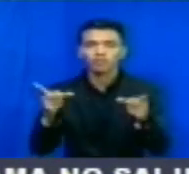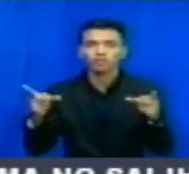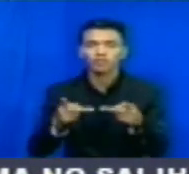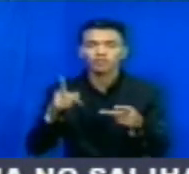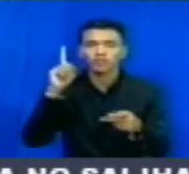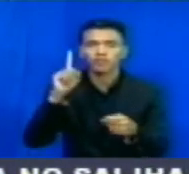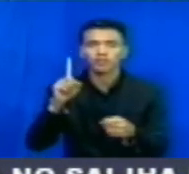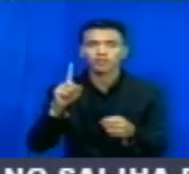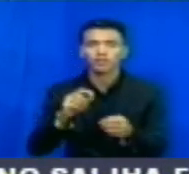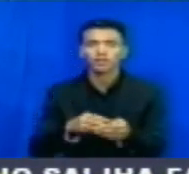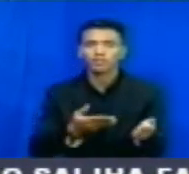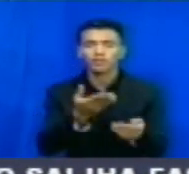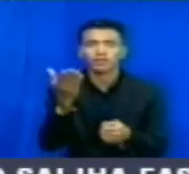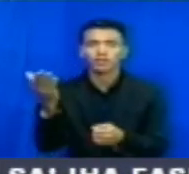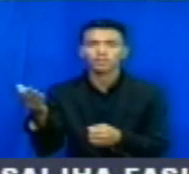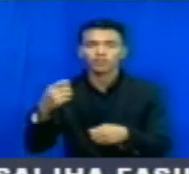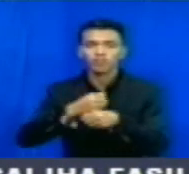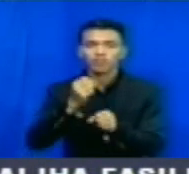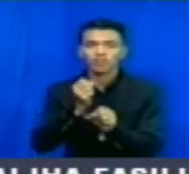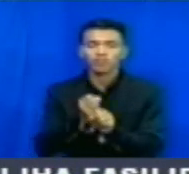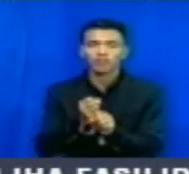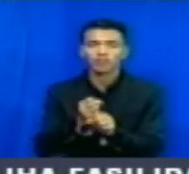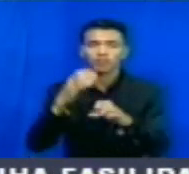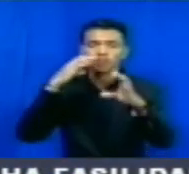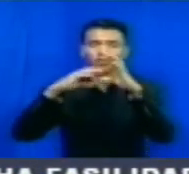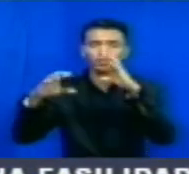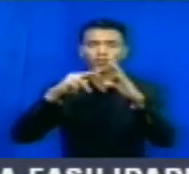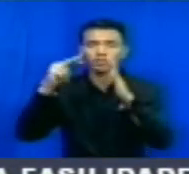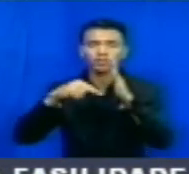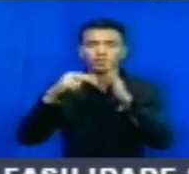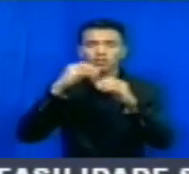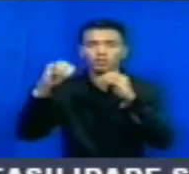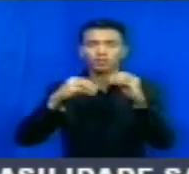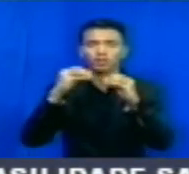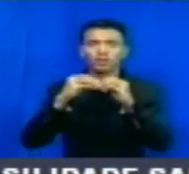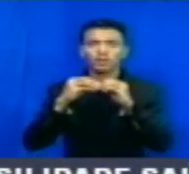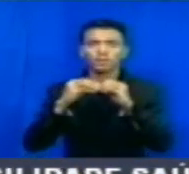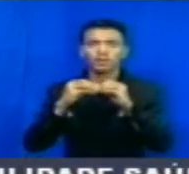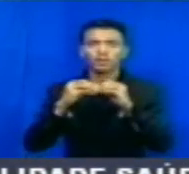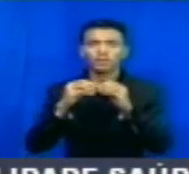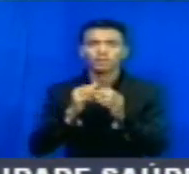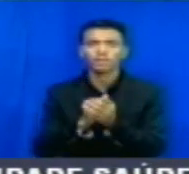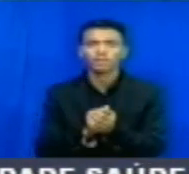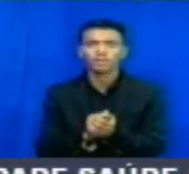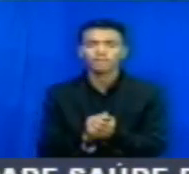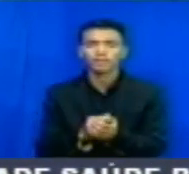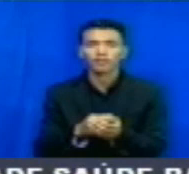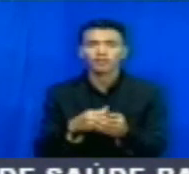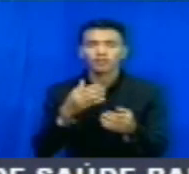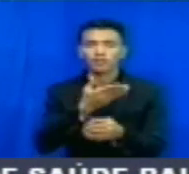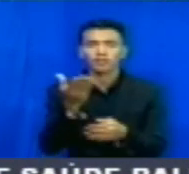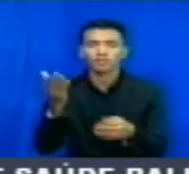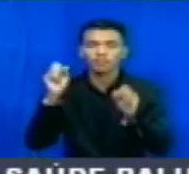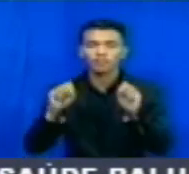primeiro foi baito botira, de ralo, algo que eu meti sene, quando eu vou pedir o seno bem no carro, ato bolito botira, ato